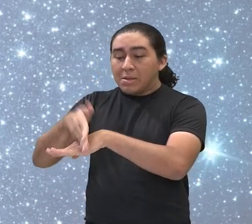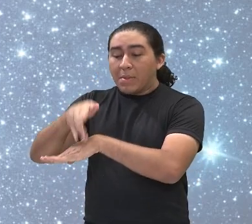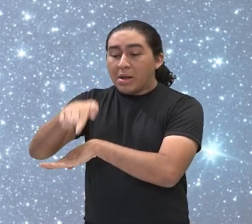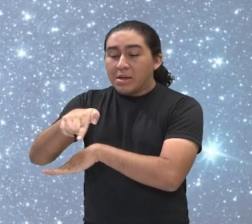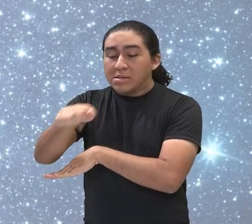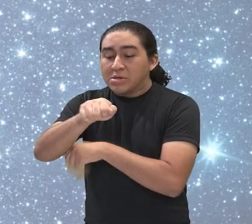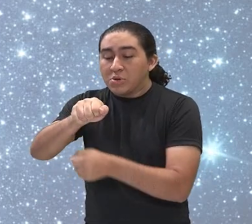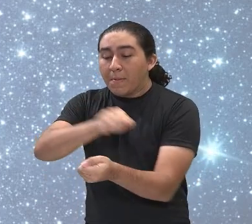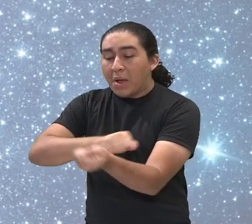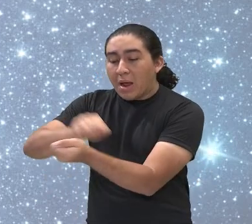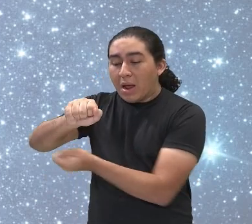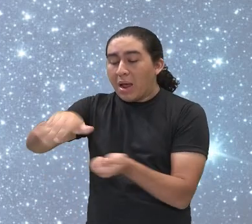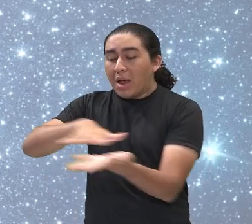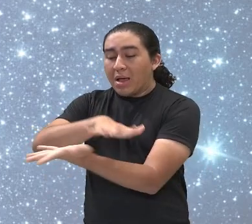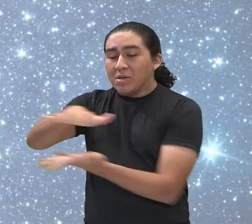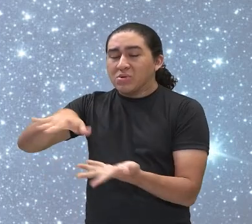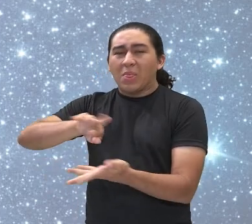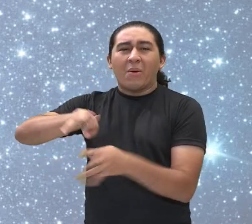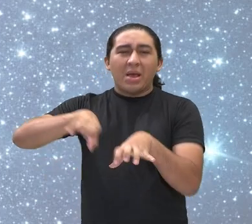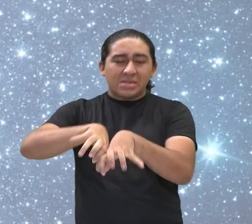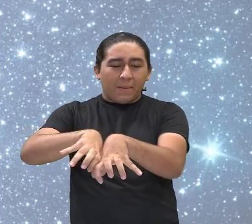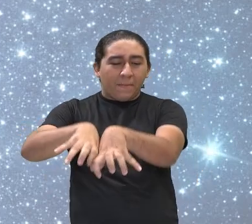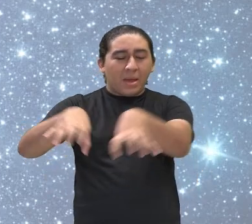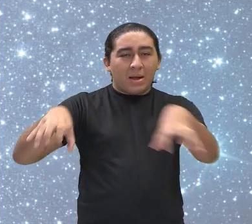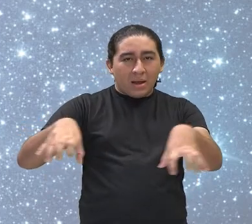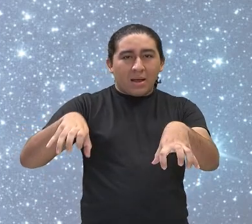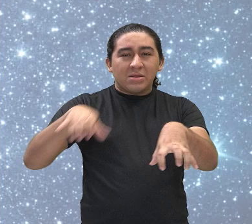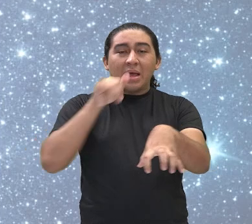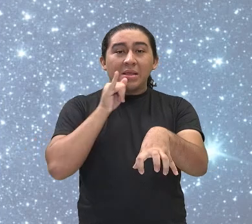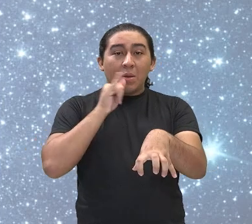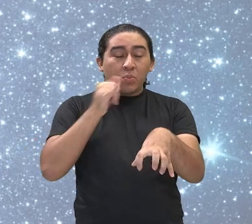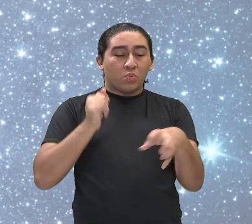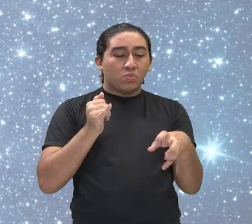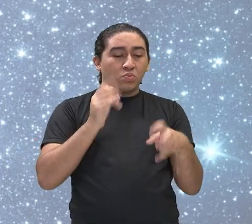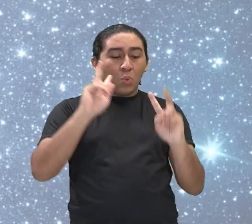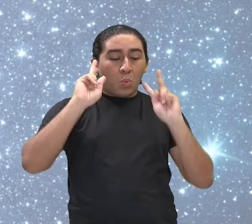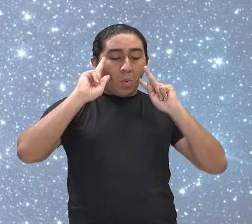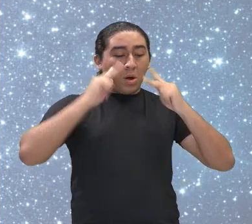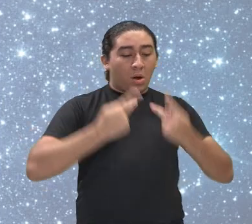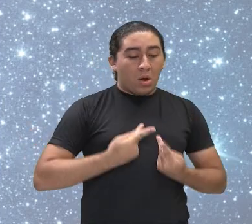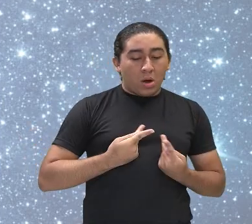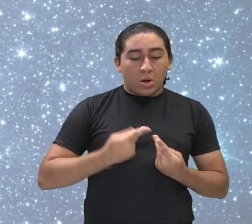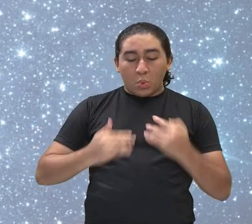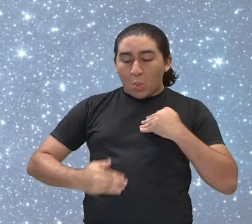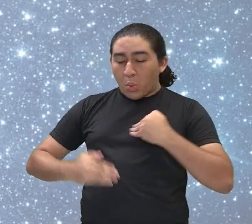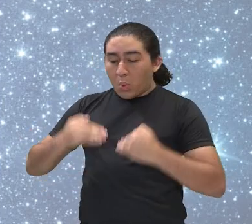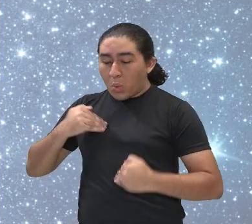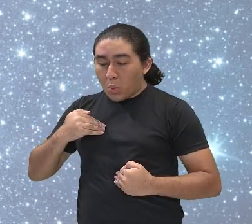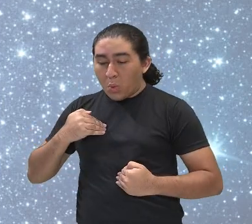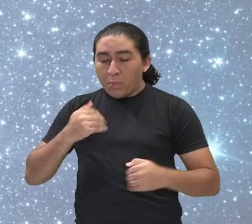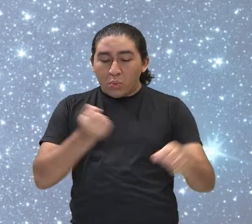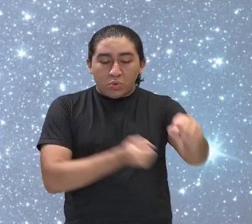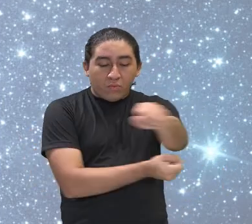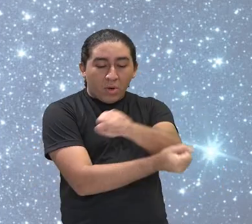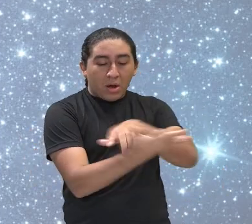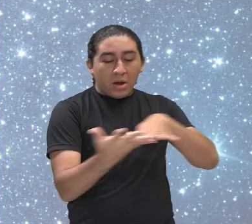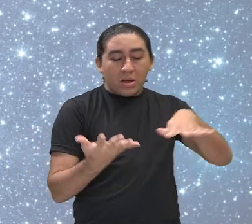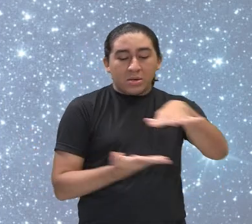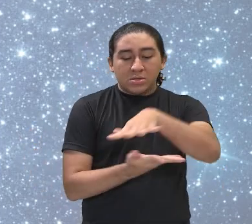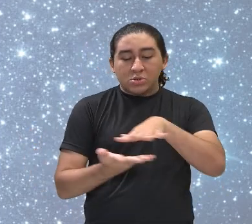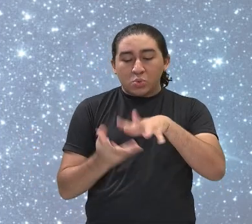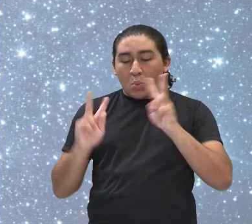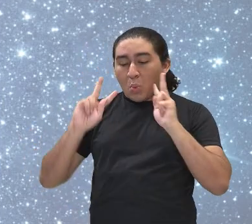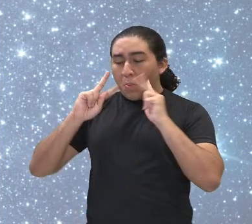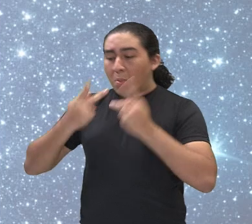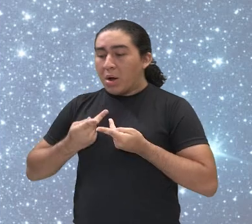algo dissociado, o homem e o corpo, ou a questão do universo e o homem. Somos